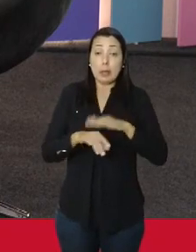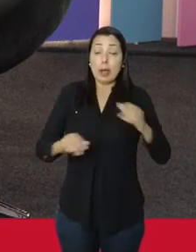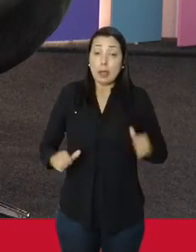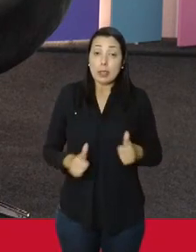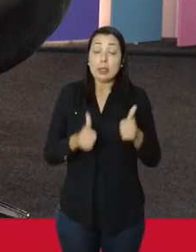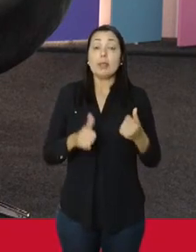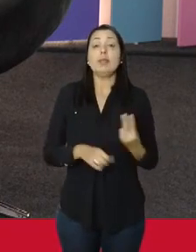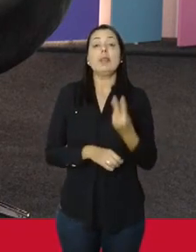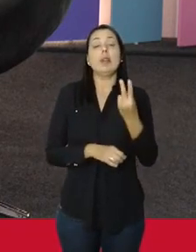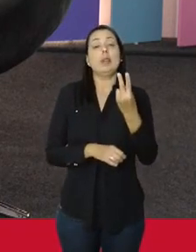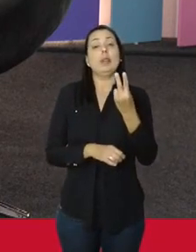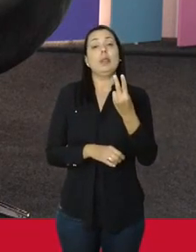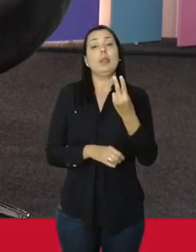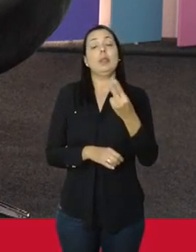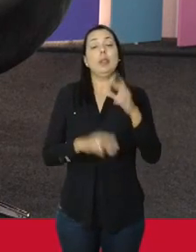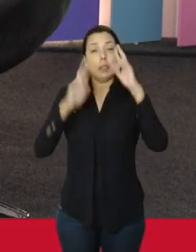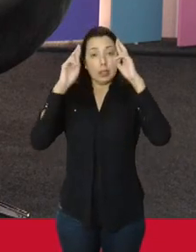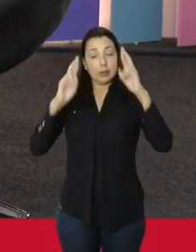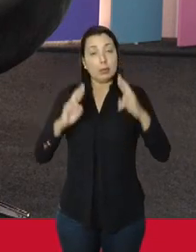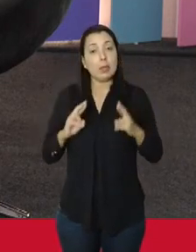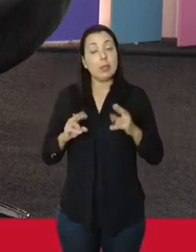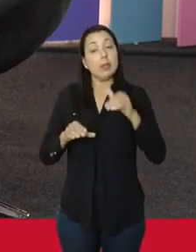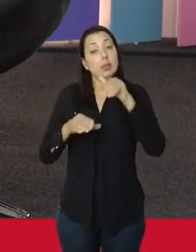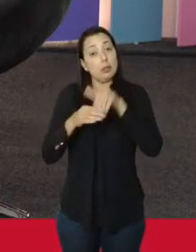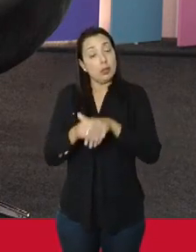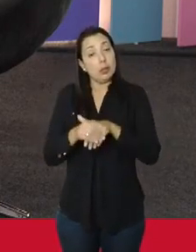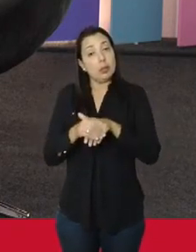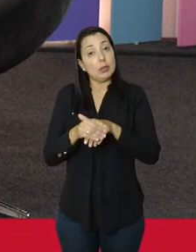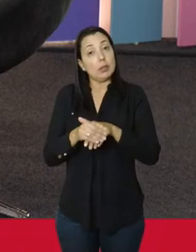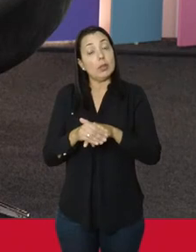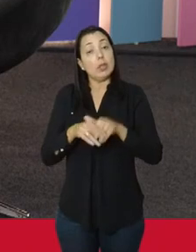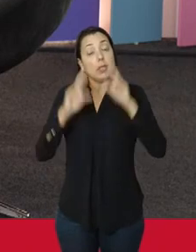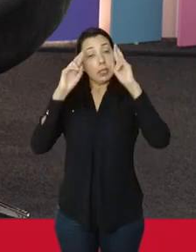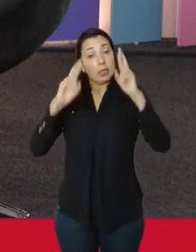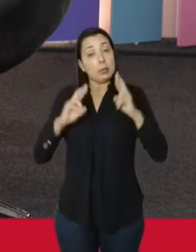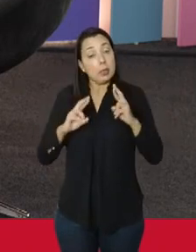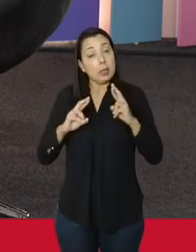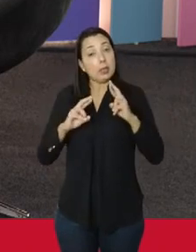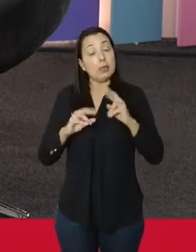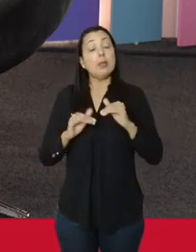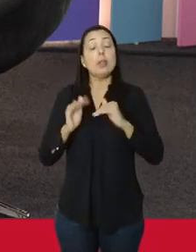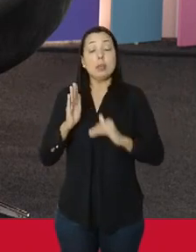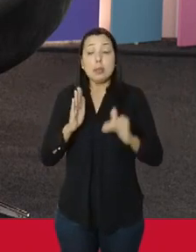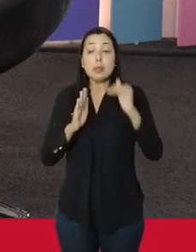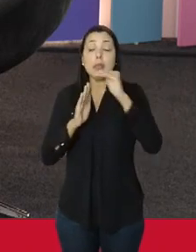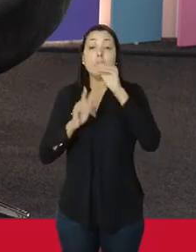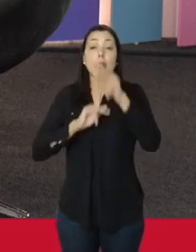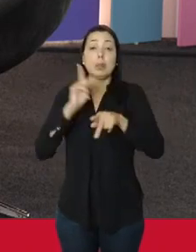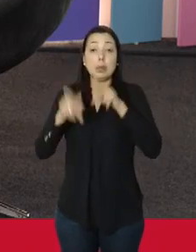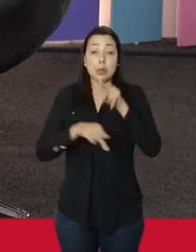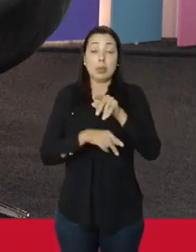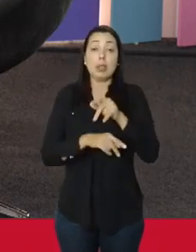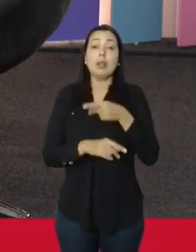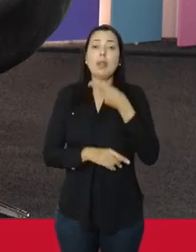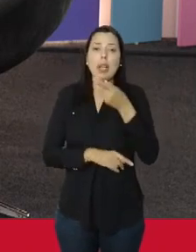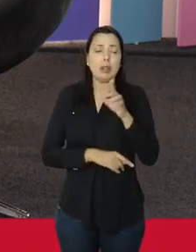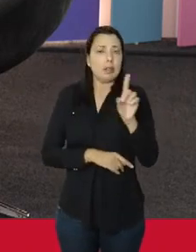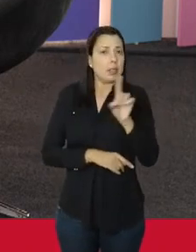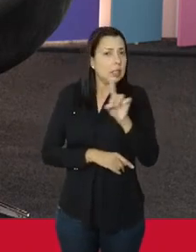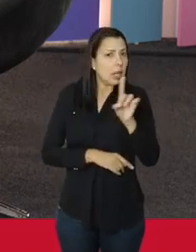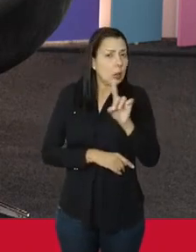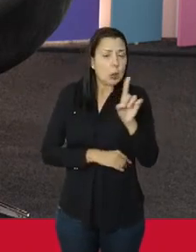valoroso, que é o respeito ao voto, que é o respeito à soberania popular. Dizia